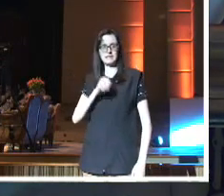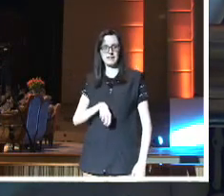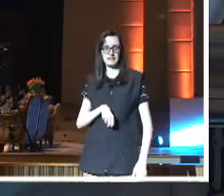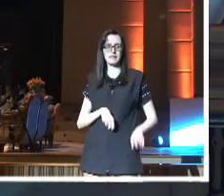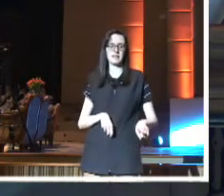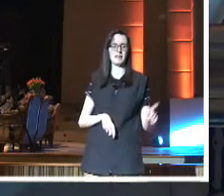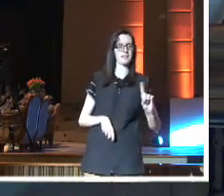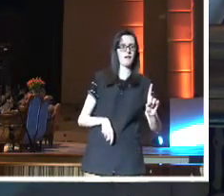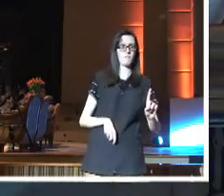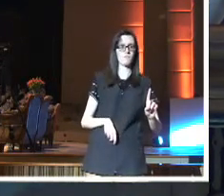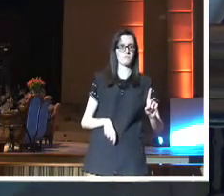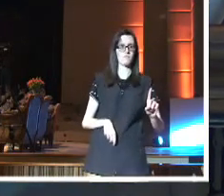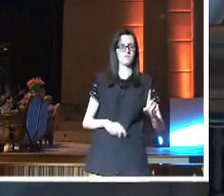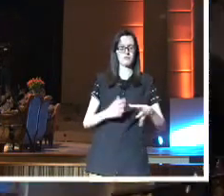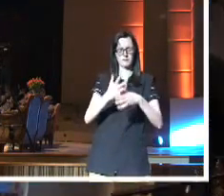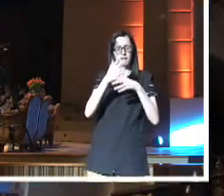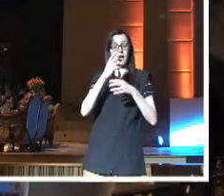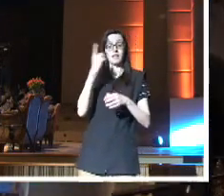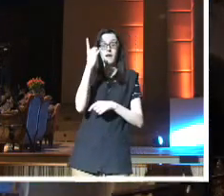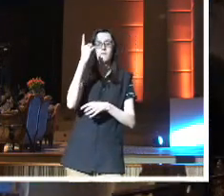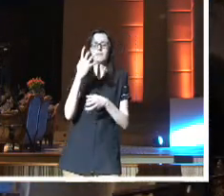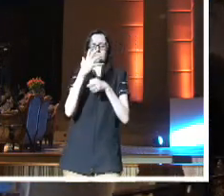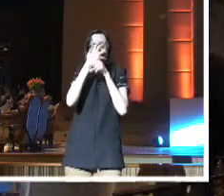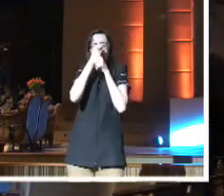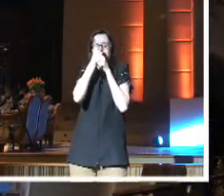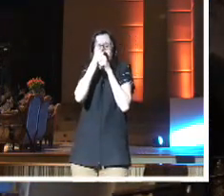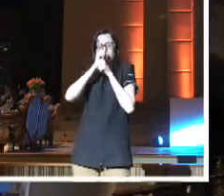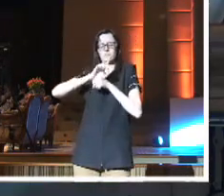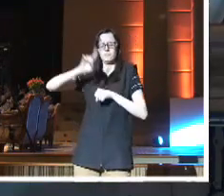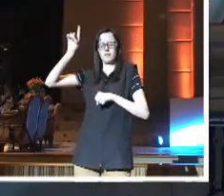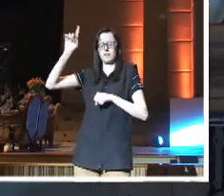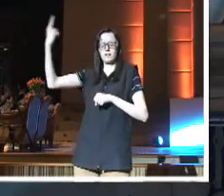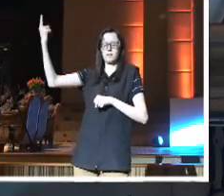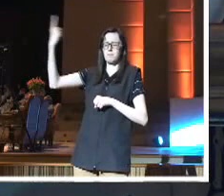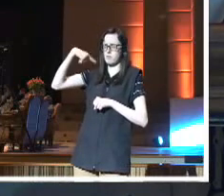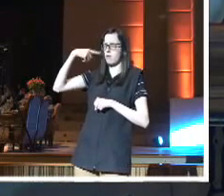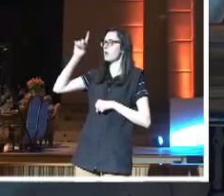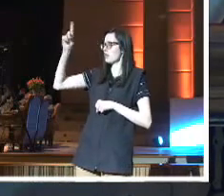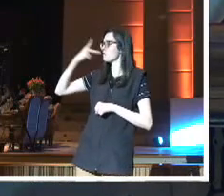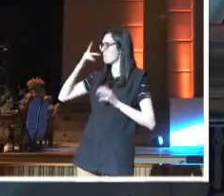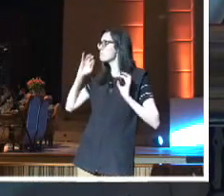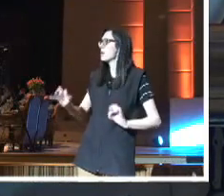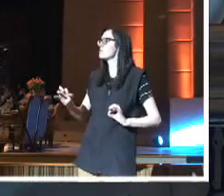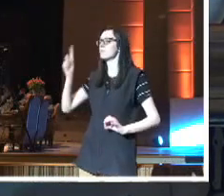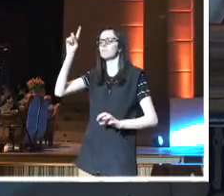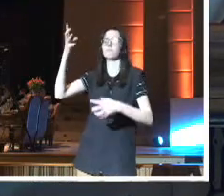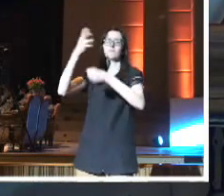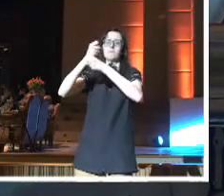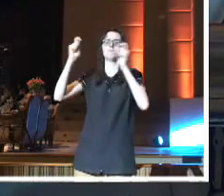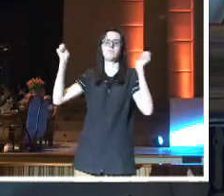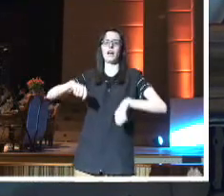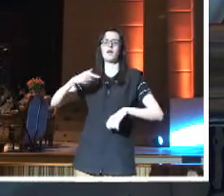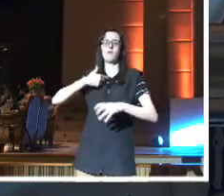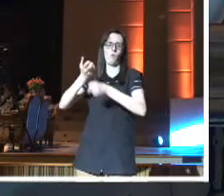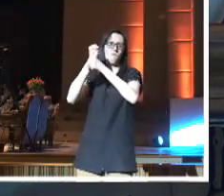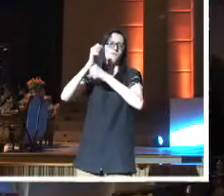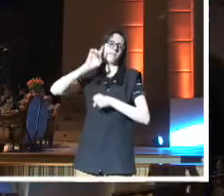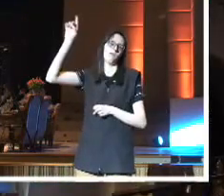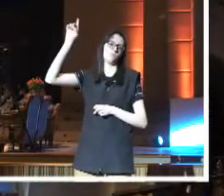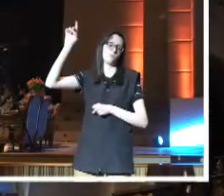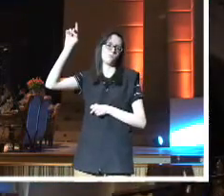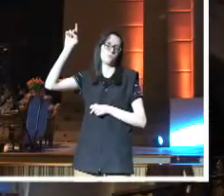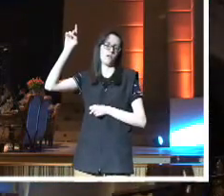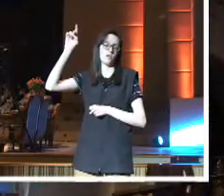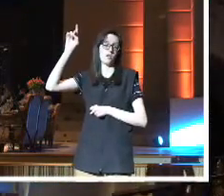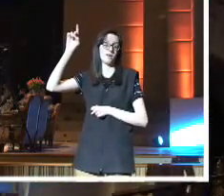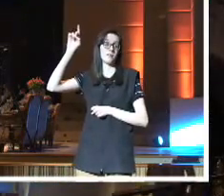o Deus que eu confio é sobrenatural. E se ele me dá uma palavra, ele é confiável. Eu vou confiar. E aí então ele